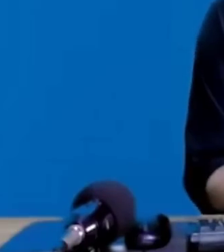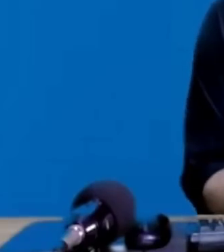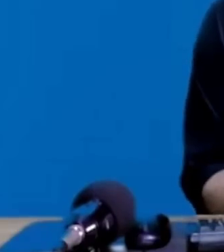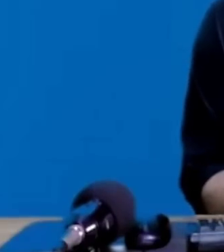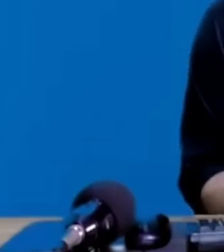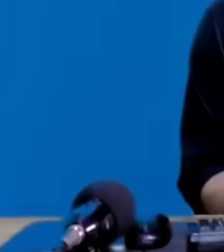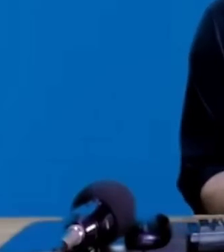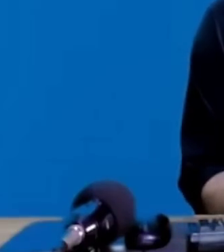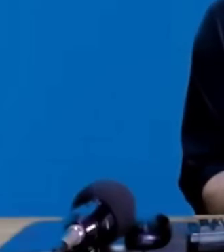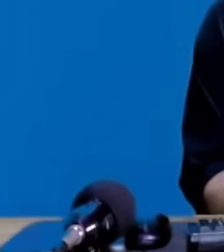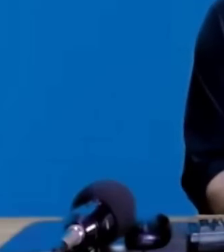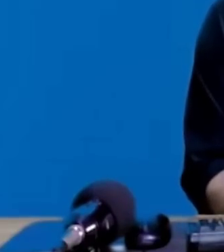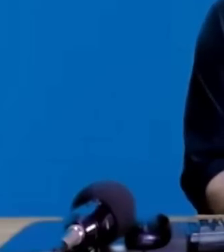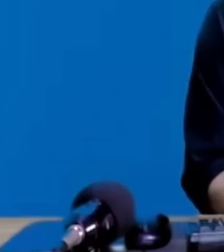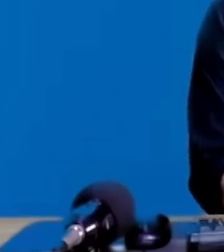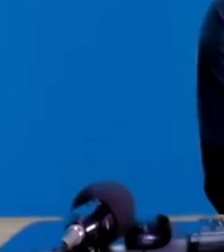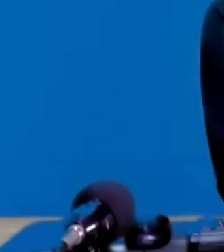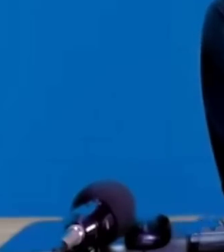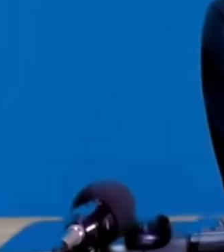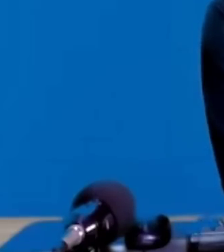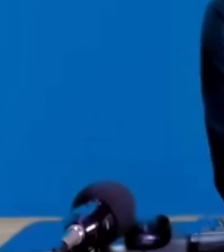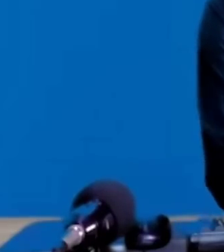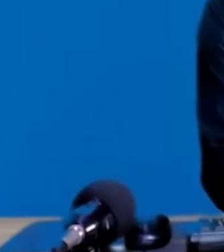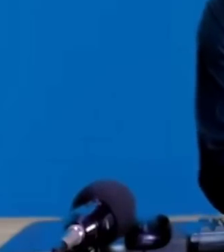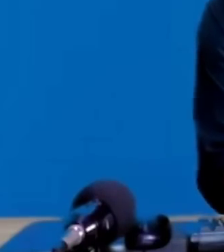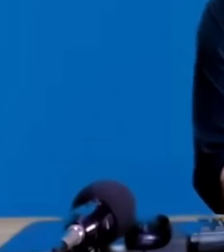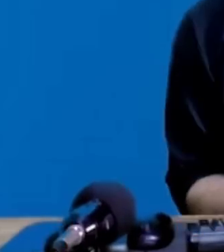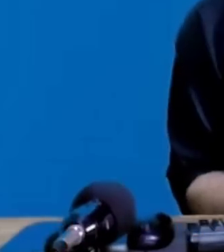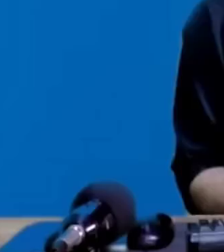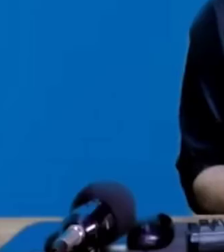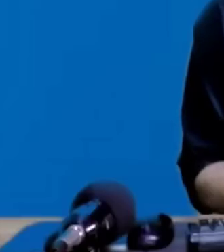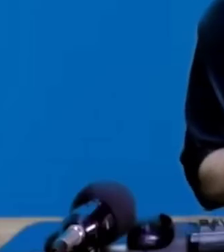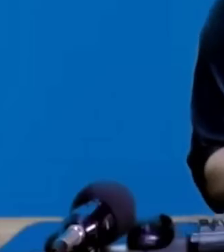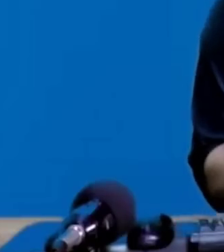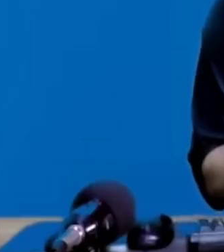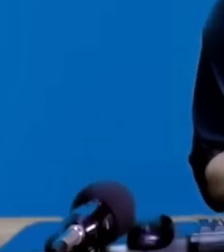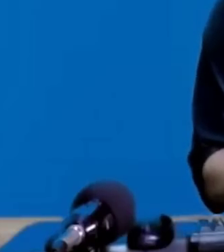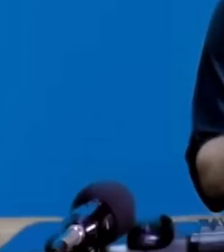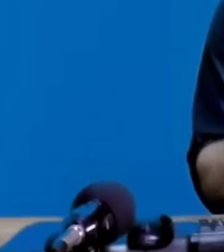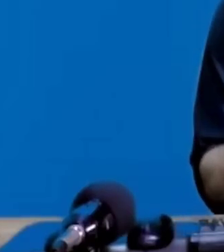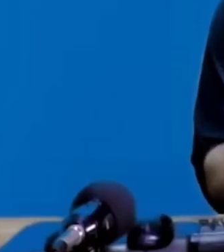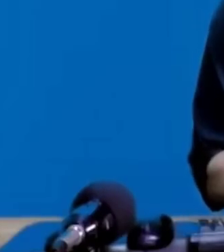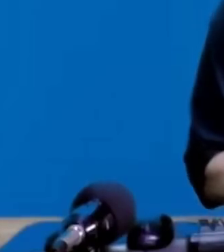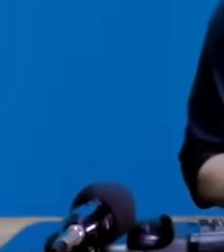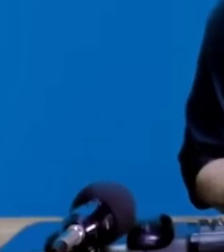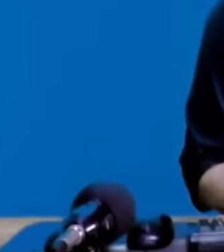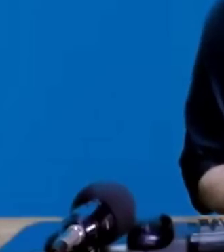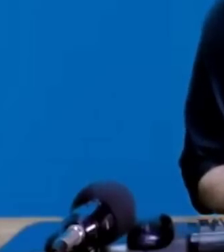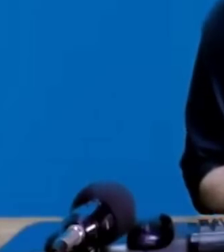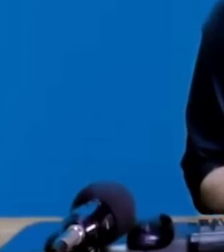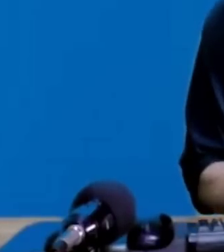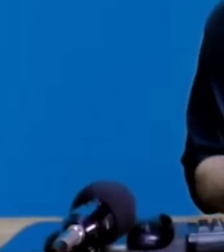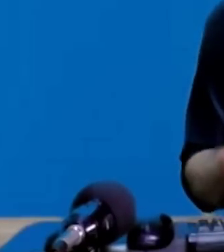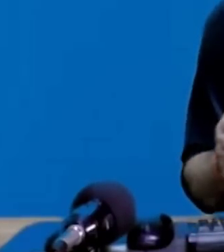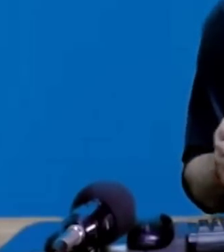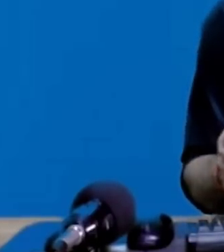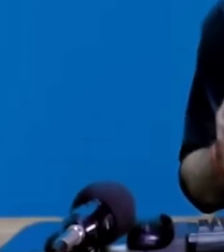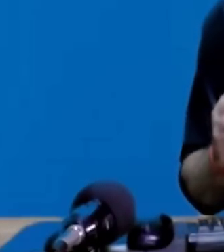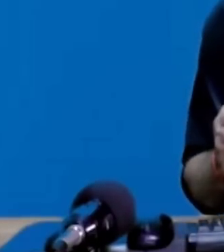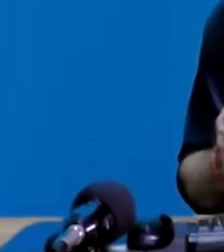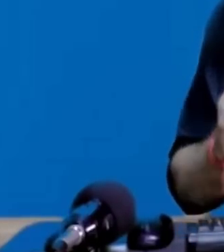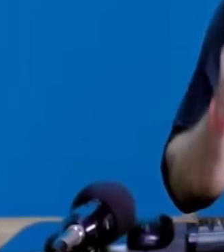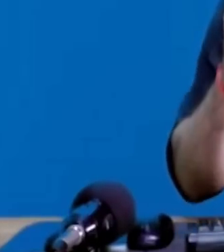o interrogatório feito por Jandira Fegali, durante o interrogatório do diretor da ABIN,